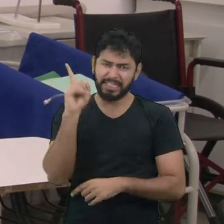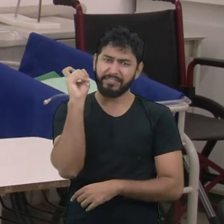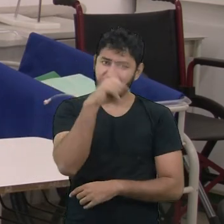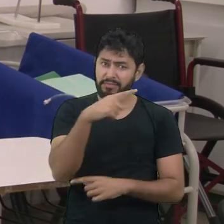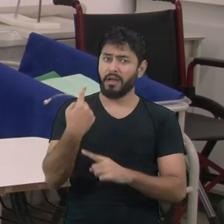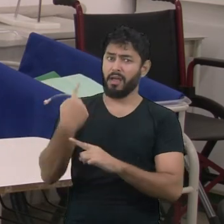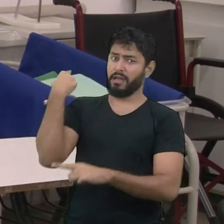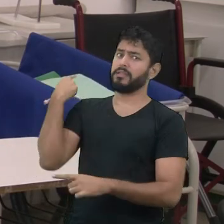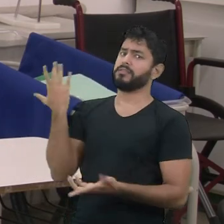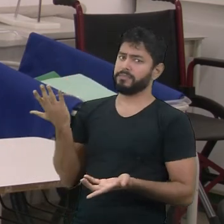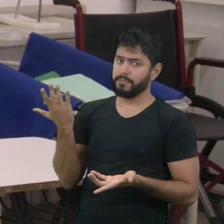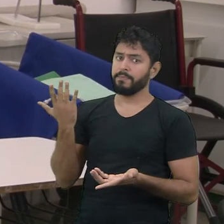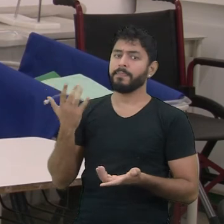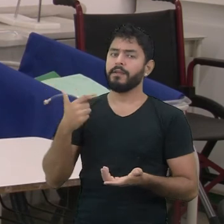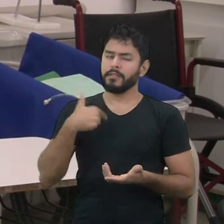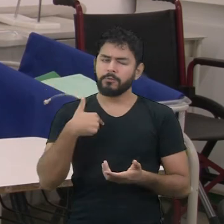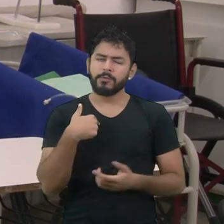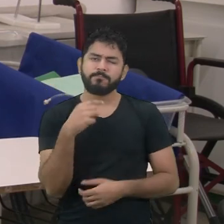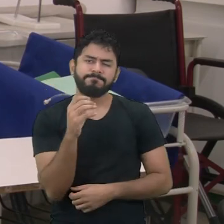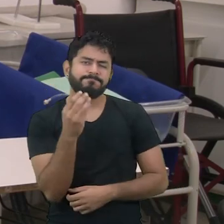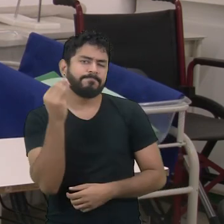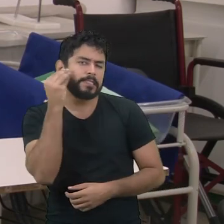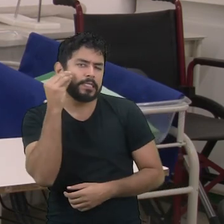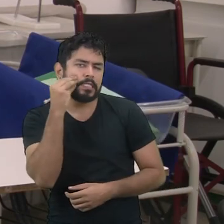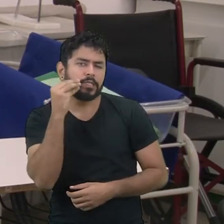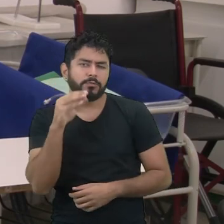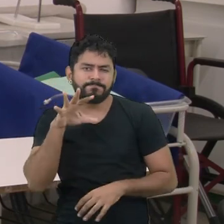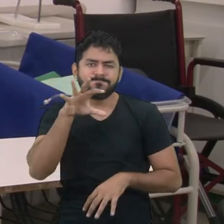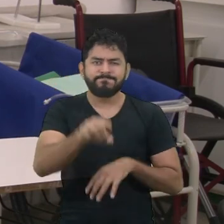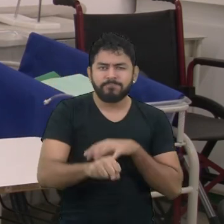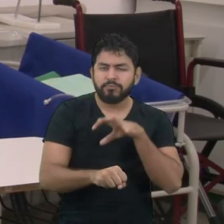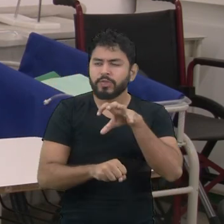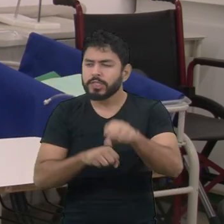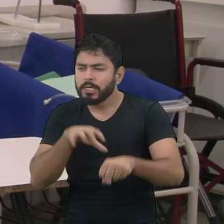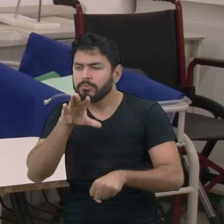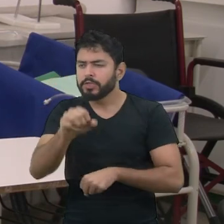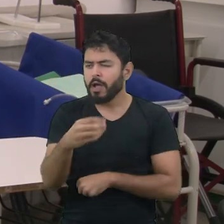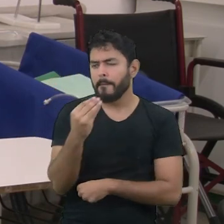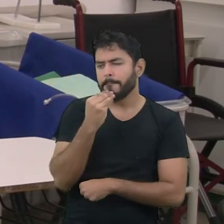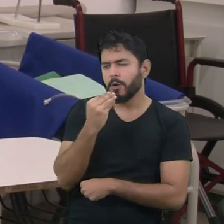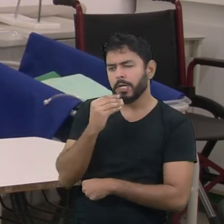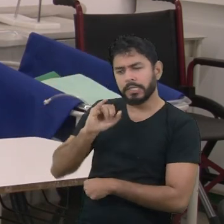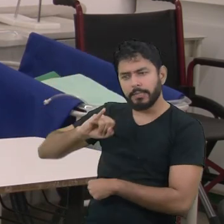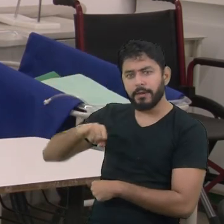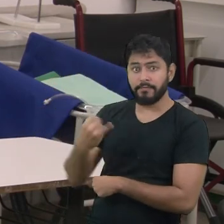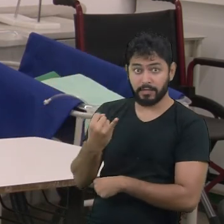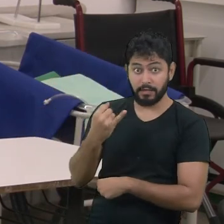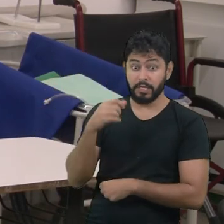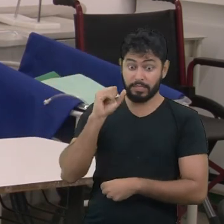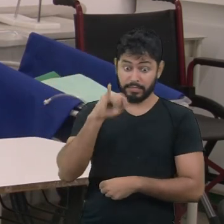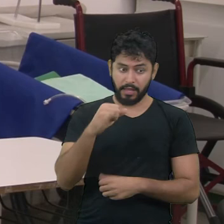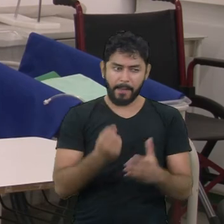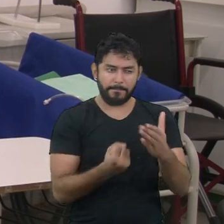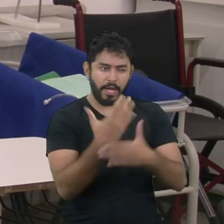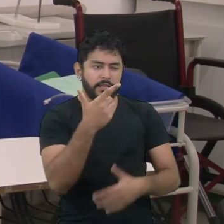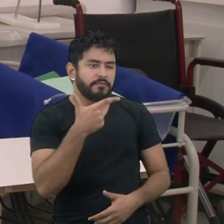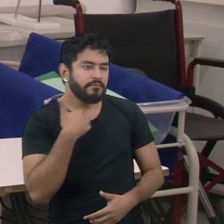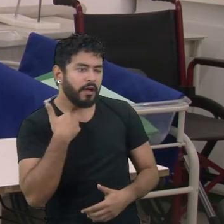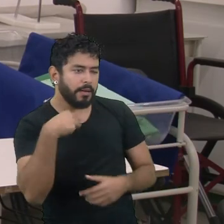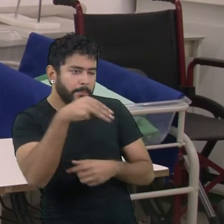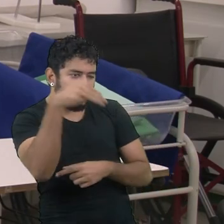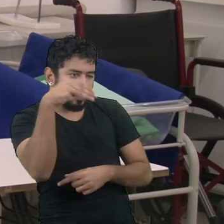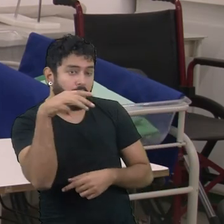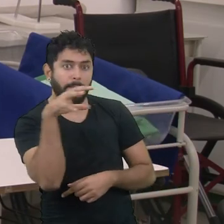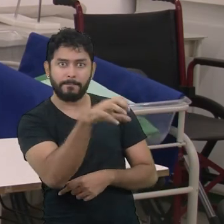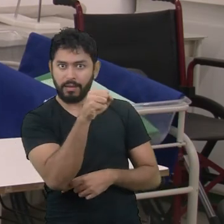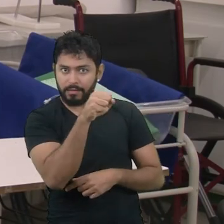assim, eu busco agarrar cada oportunidade que eu tenho, tá entendendo? Então, se eu tenho chance de ser monitora, vou ser monitora. Se eu tenho chance de ser extensionista,